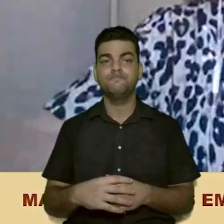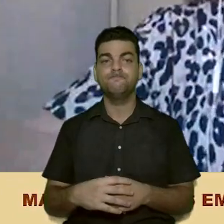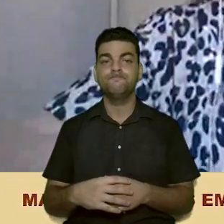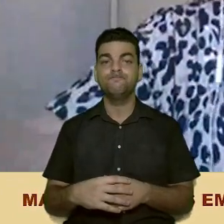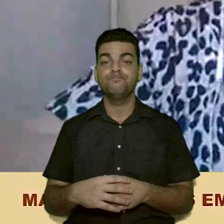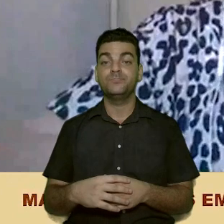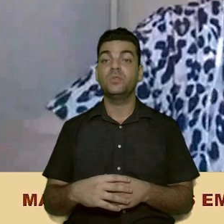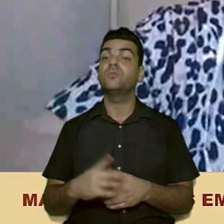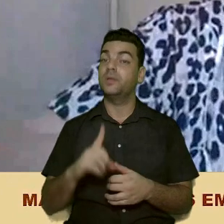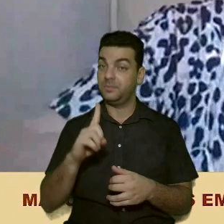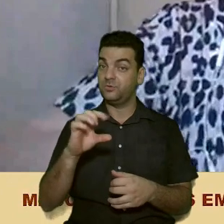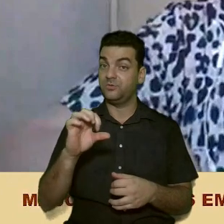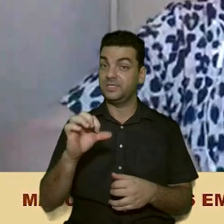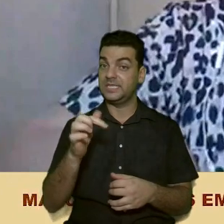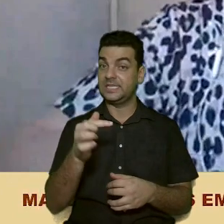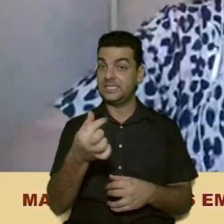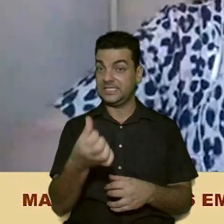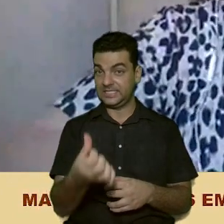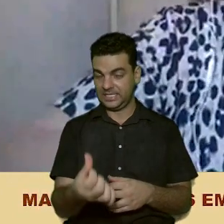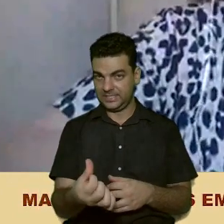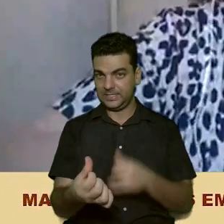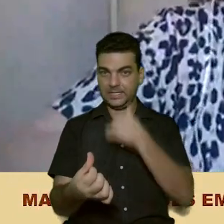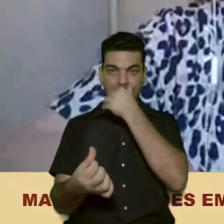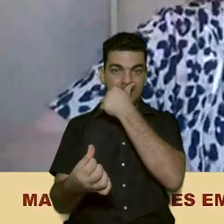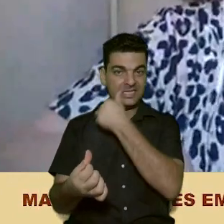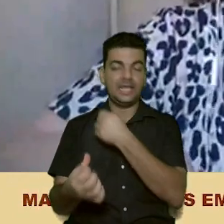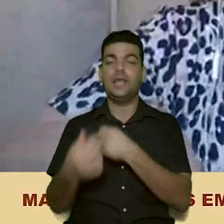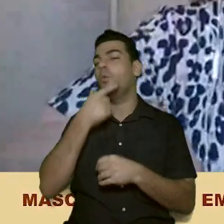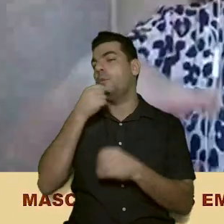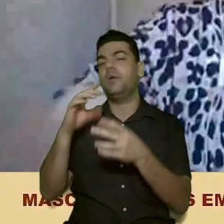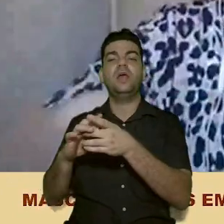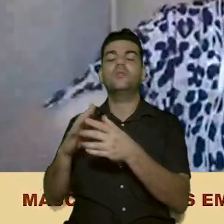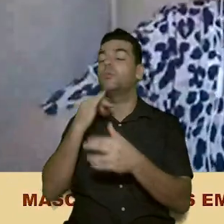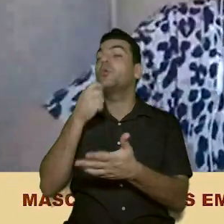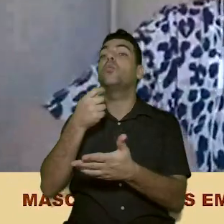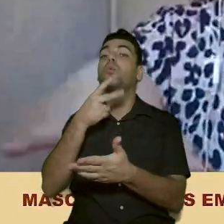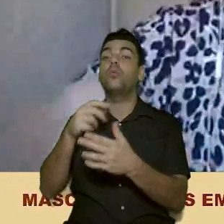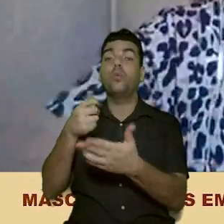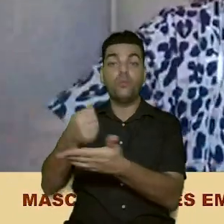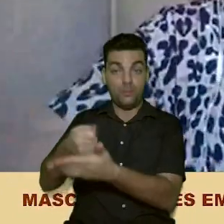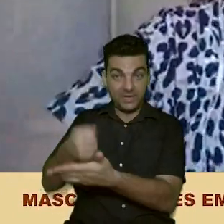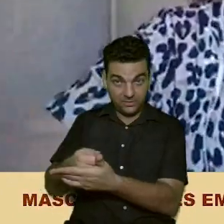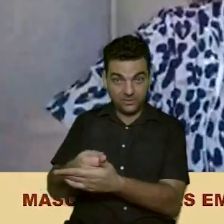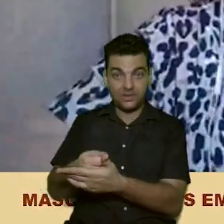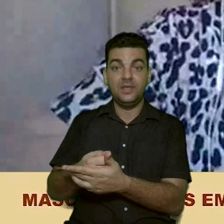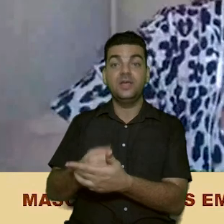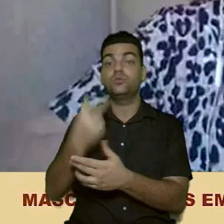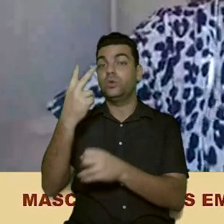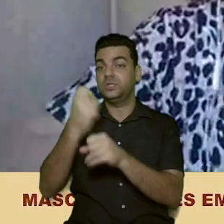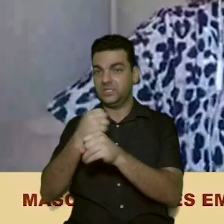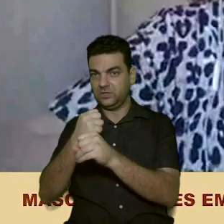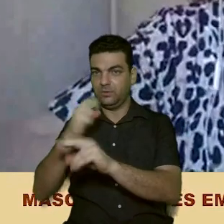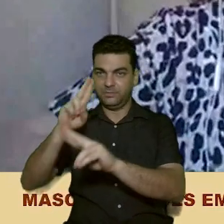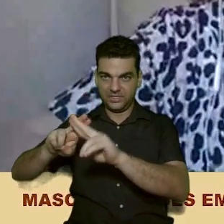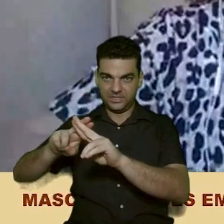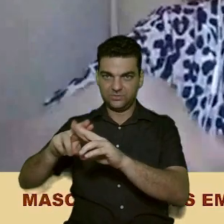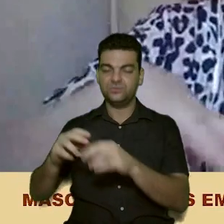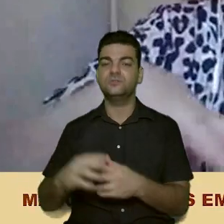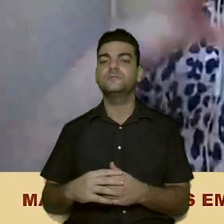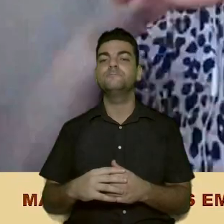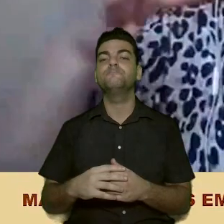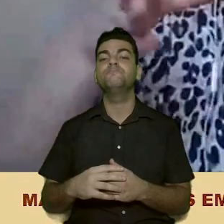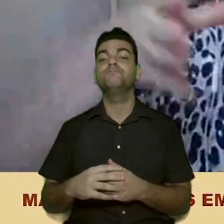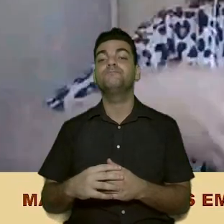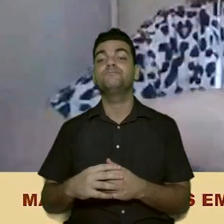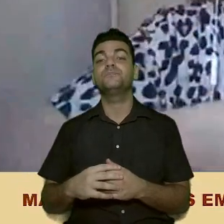em 1976. Aí ele foi absolvido, aliás, ele foi condenado a 2 anos de detenção no primeiro julgamento,